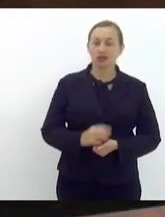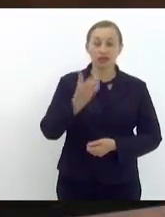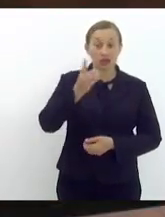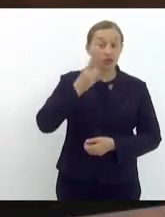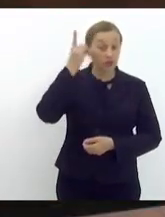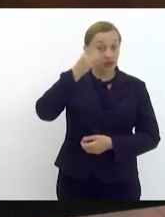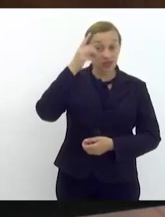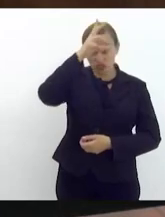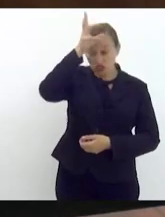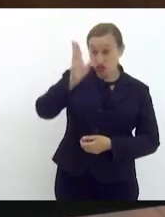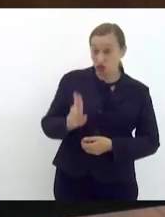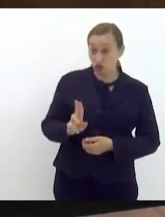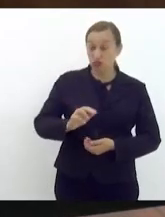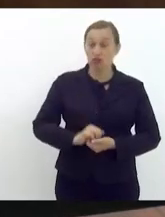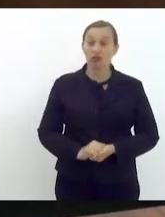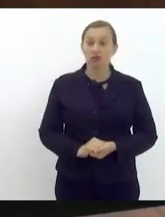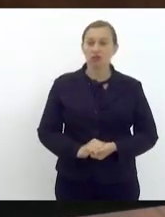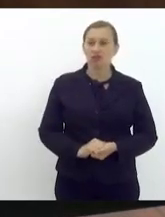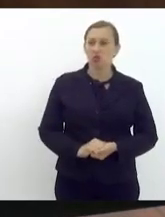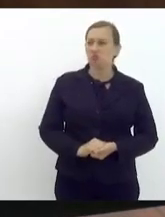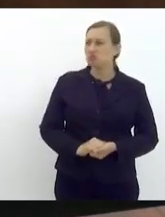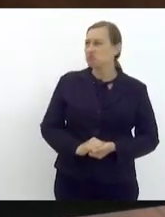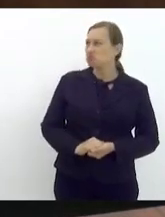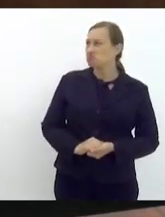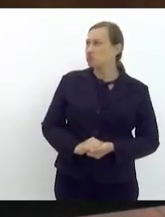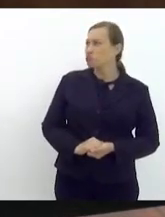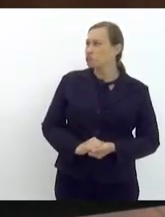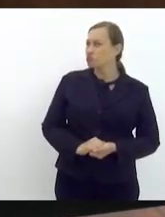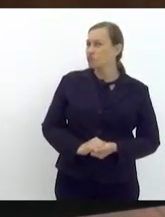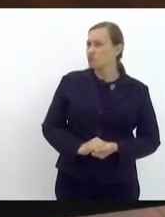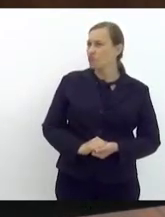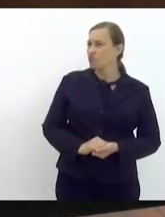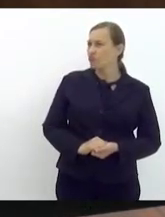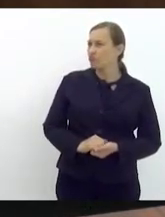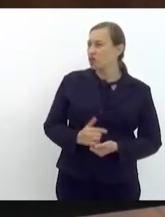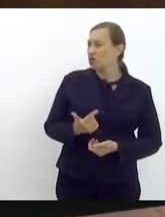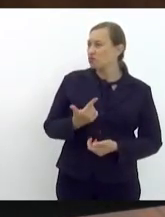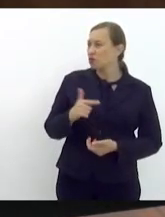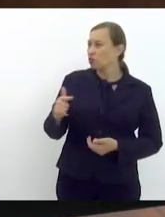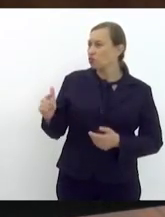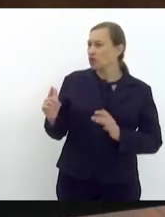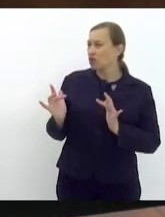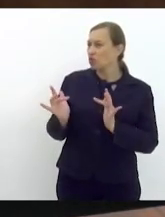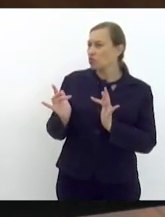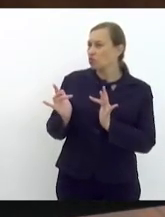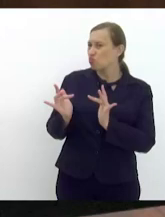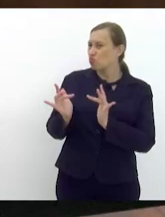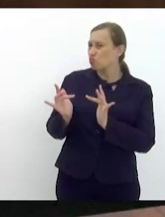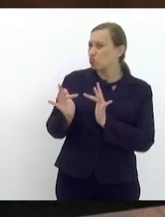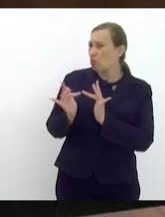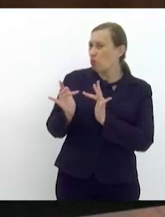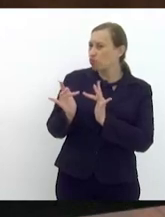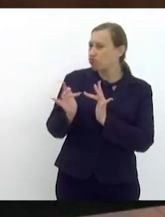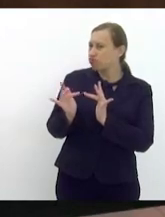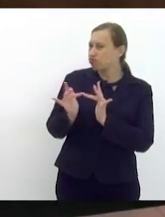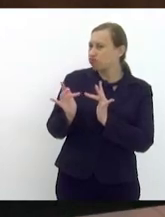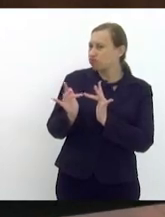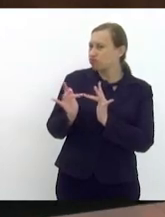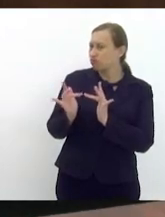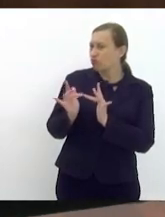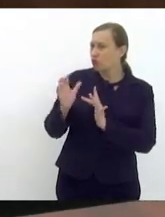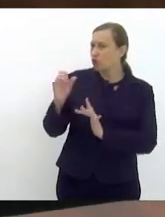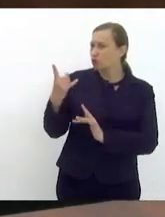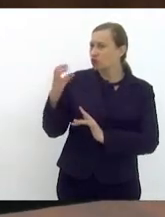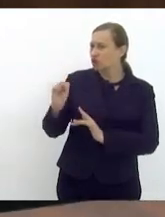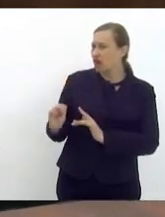deputada Tia Ju, eu não tenho muita afinidade com o Charles, não conheço